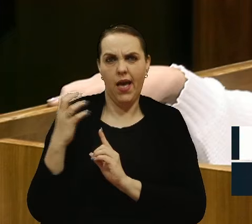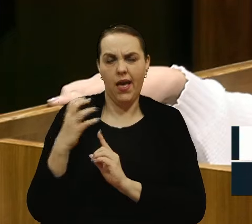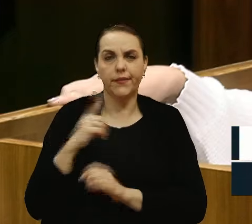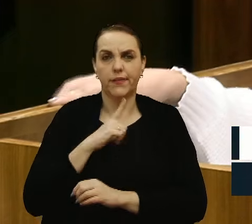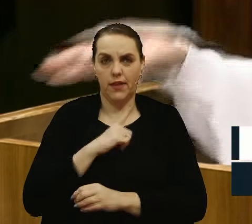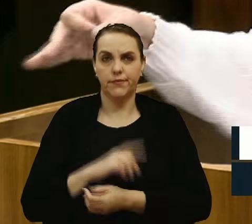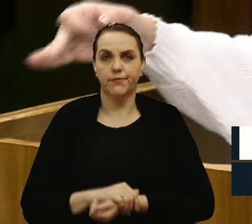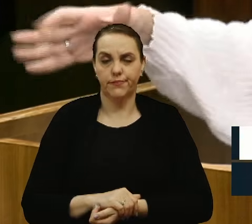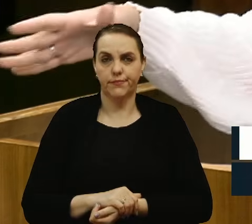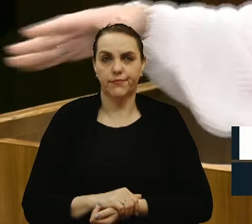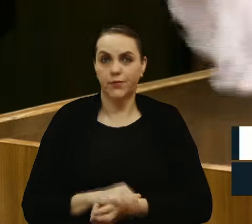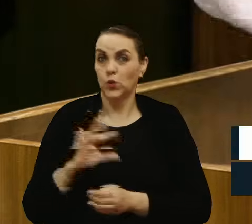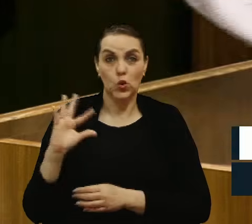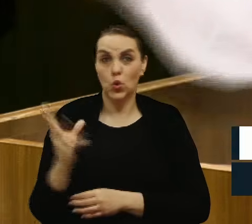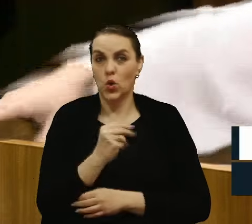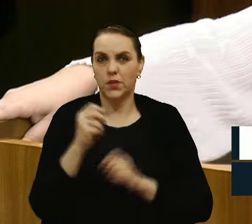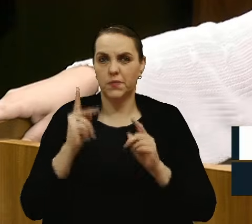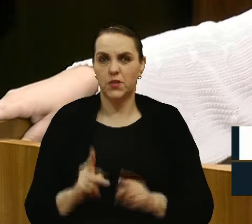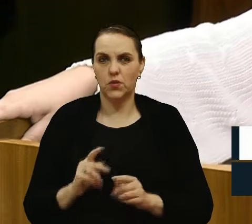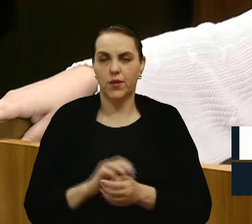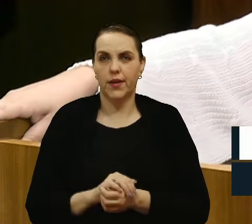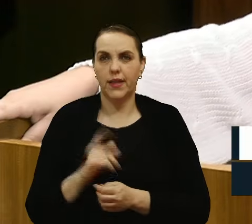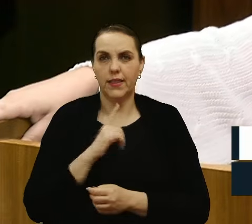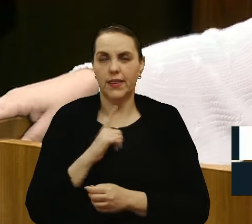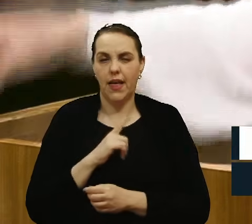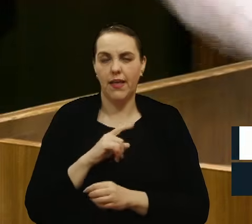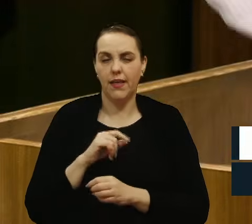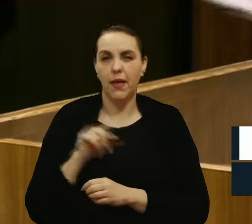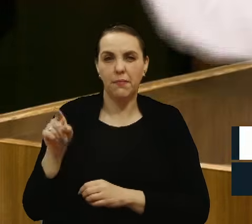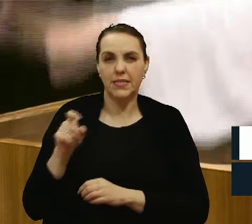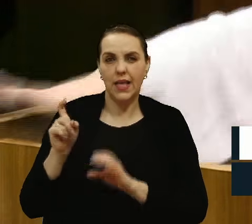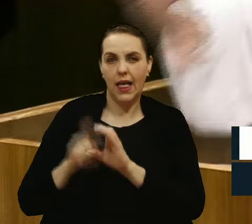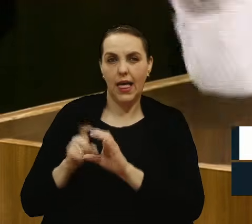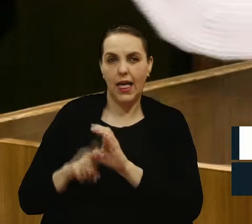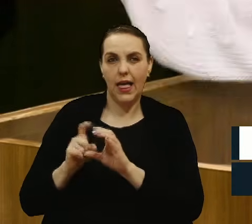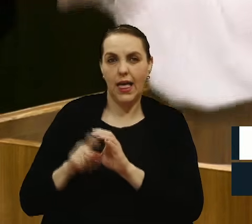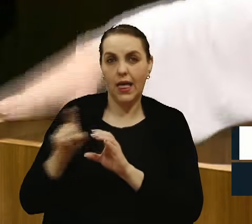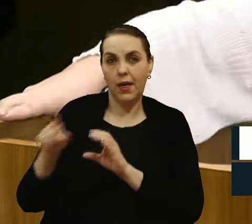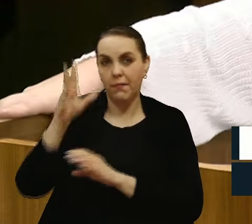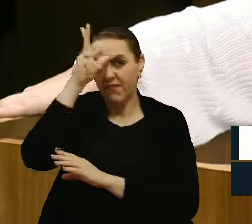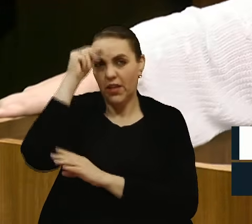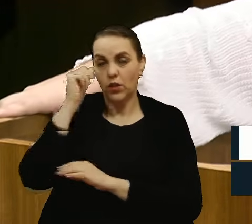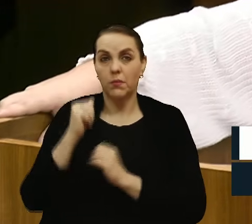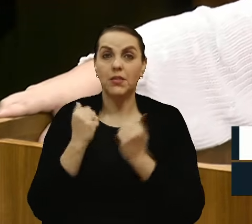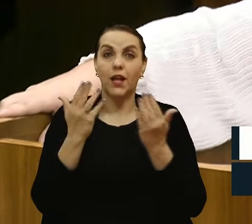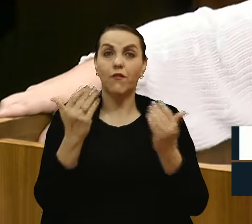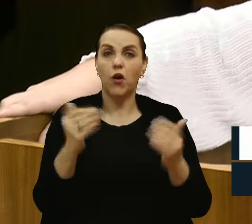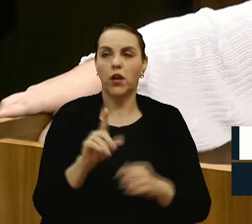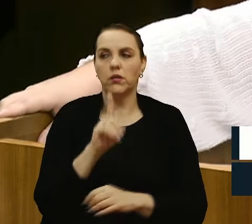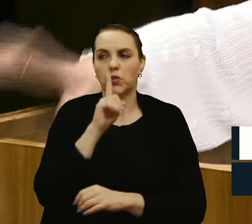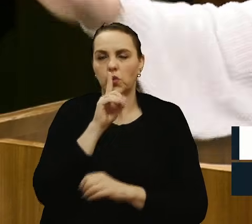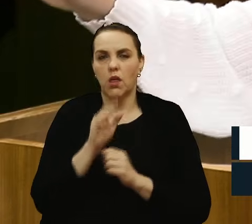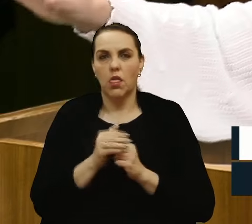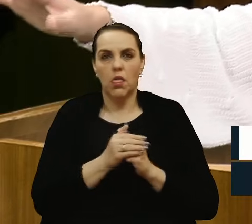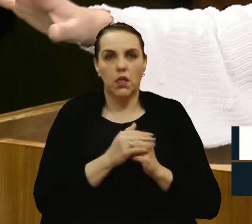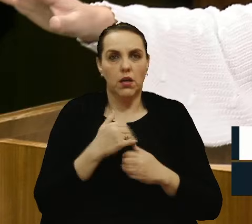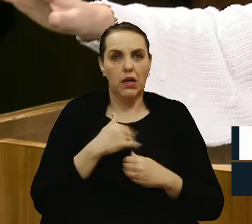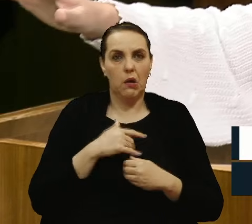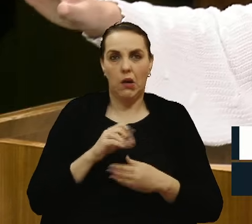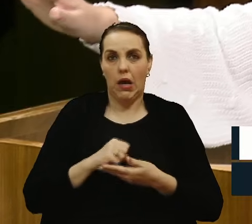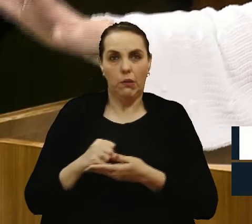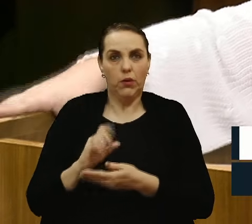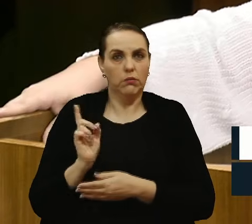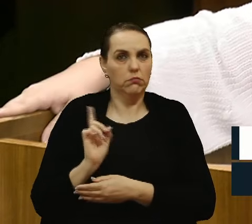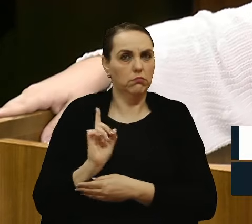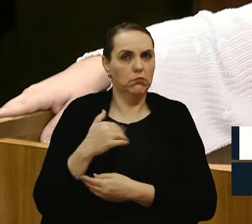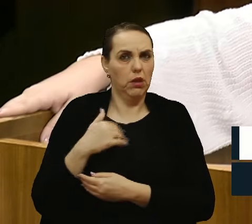lado. Que todo mundo está devendo uma pedra para o prefeito. Só que daí lá fora ninguém é do prefeito, né? Eu vejo aí uns